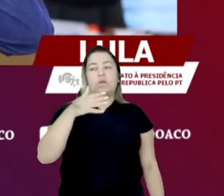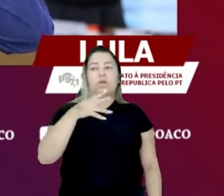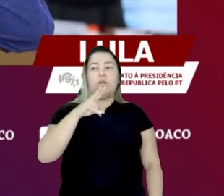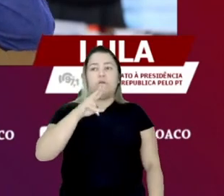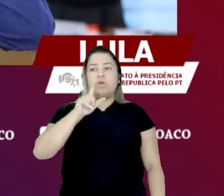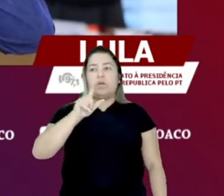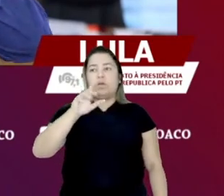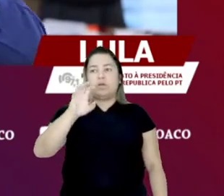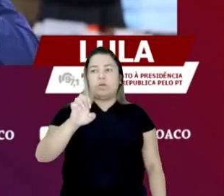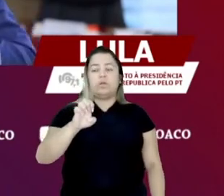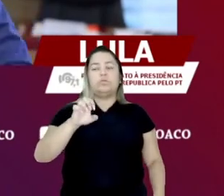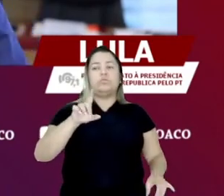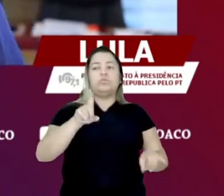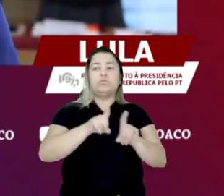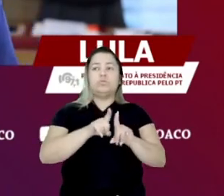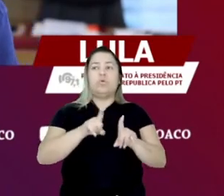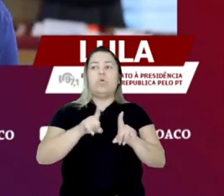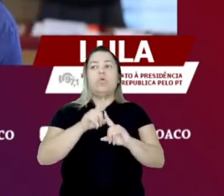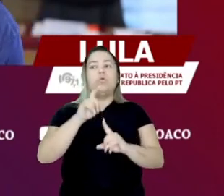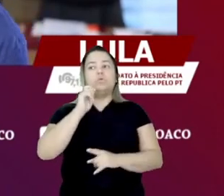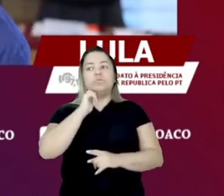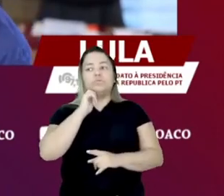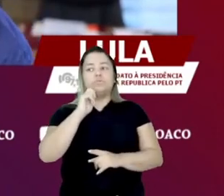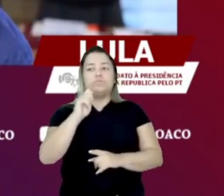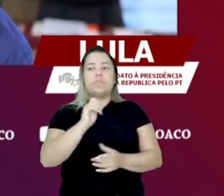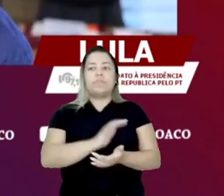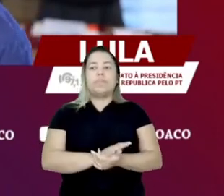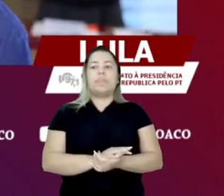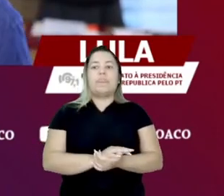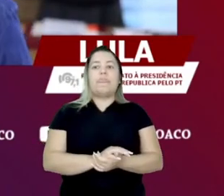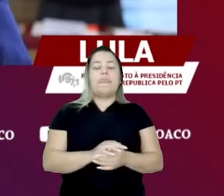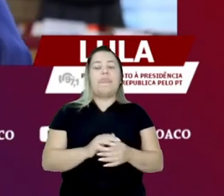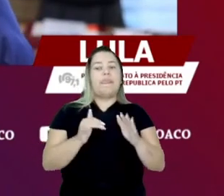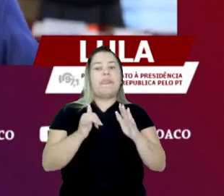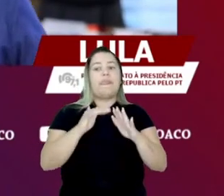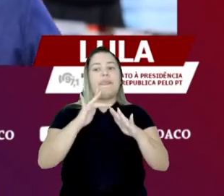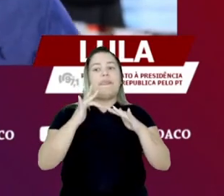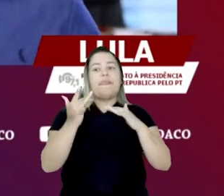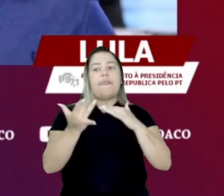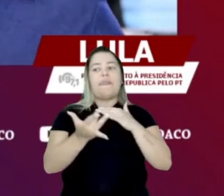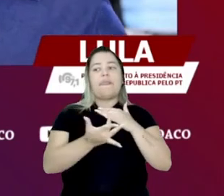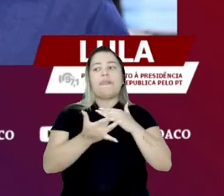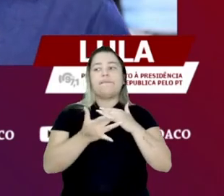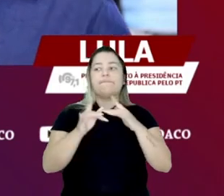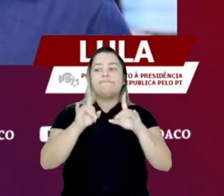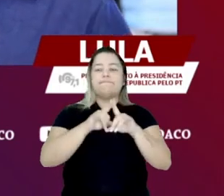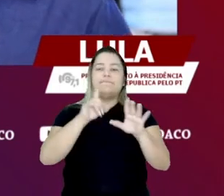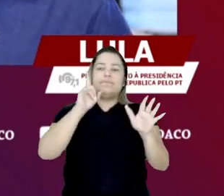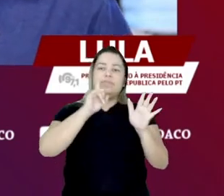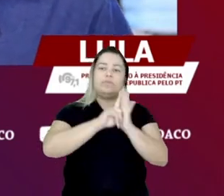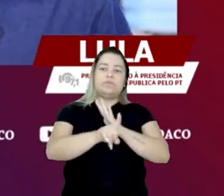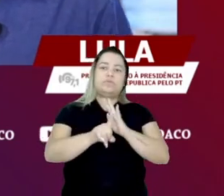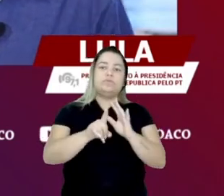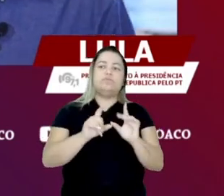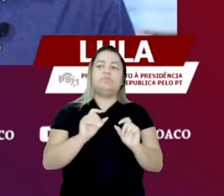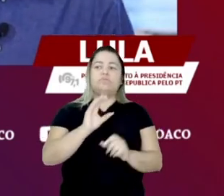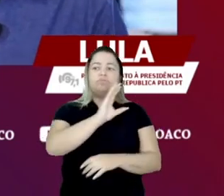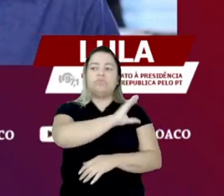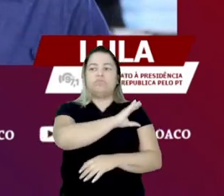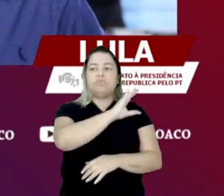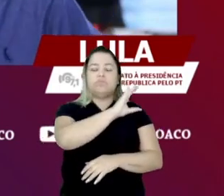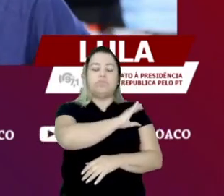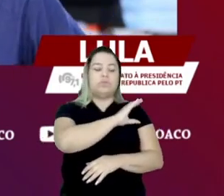jornalismo, Jefferson Rocha. O TRE rejeitou a transferência de domicílio eleitoral de Sérgio Moro e ele não poderá ser candidato por